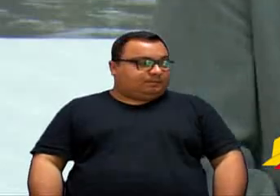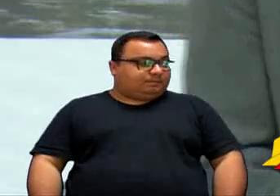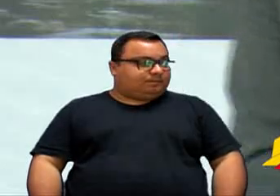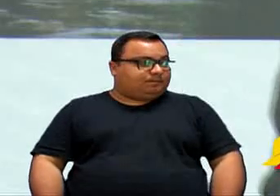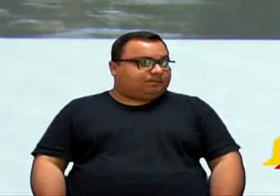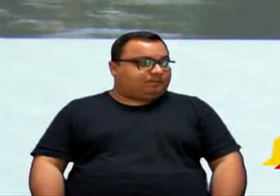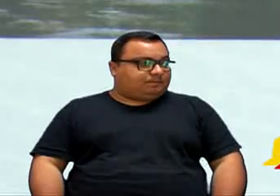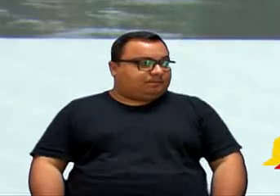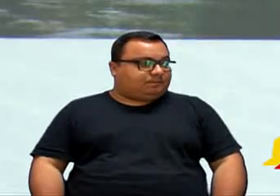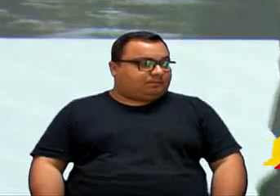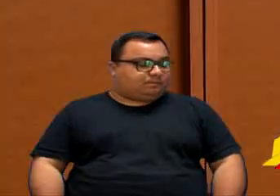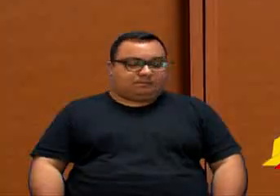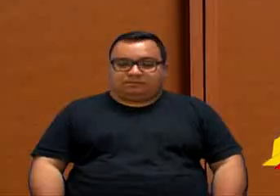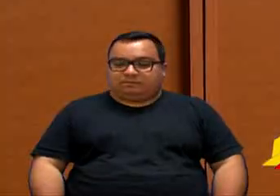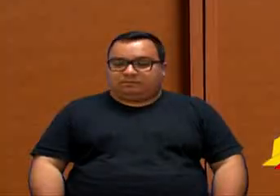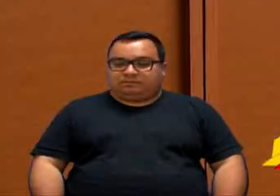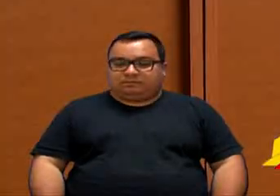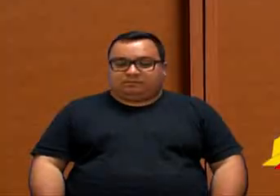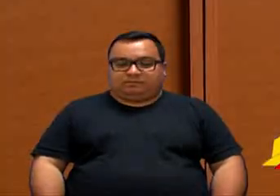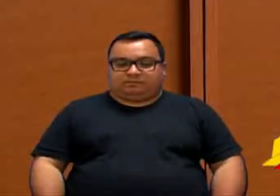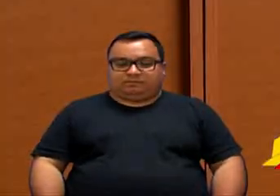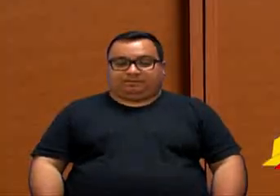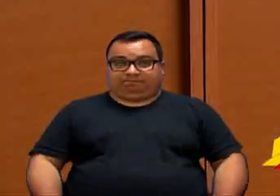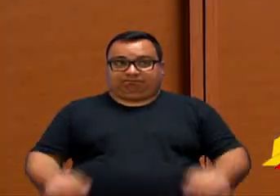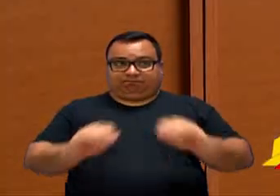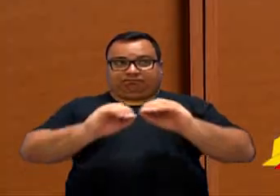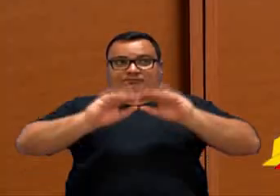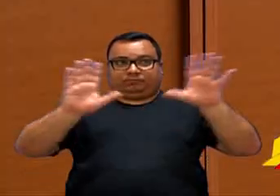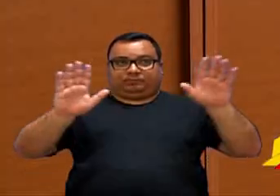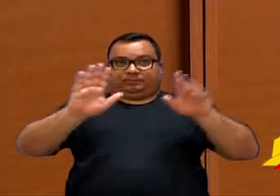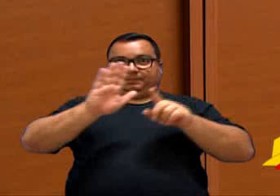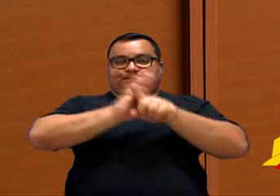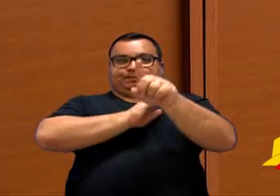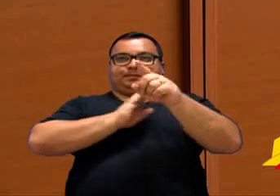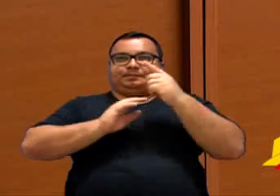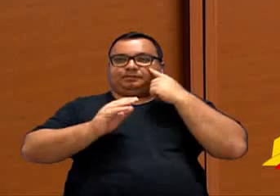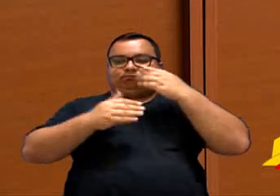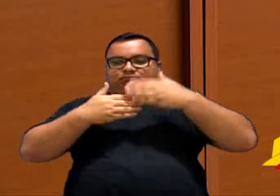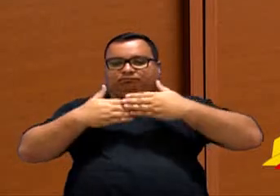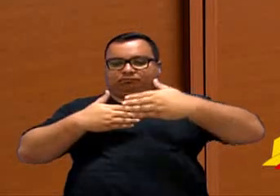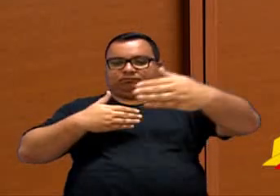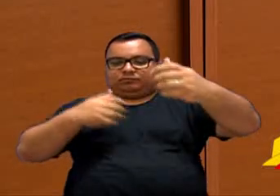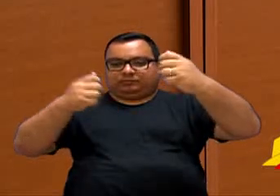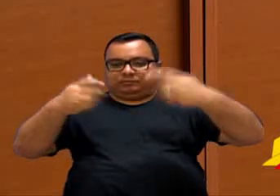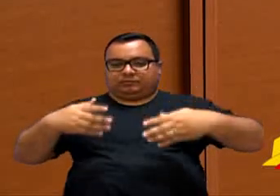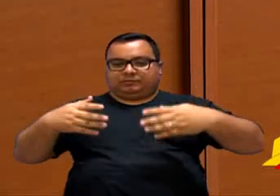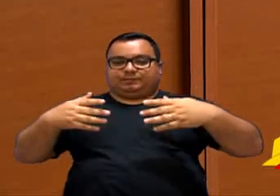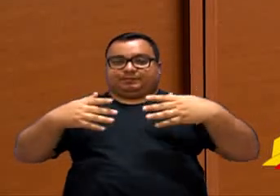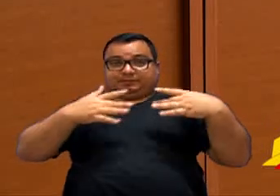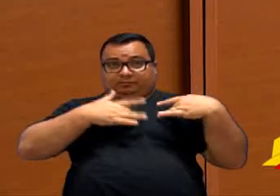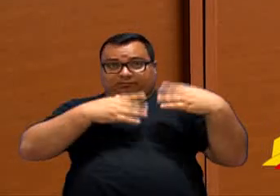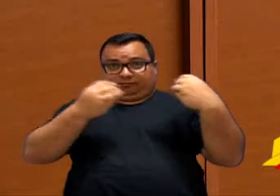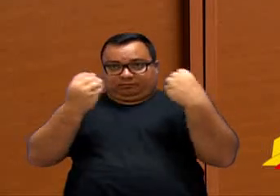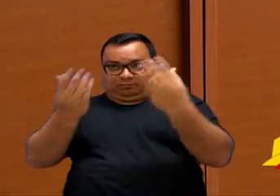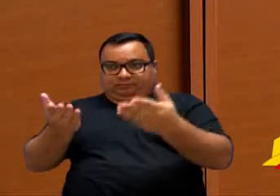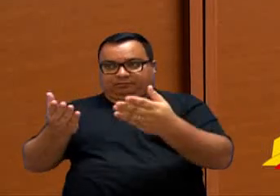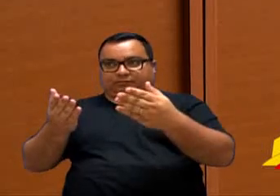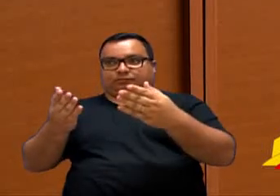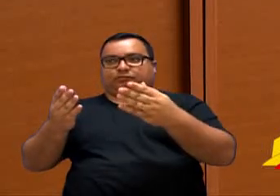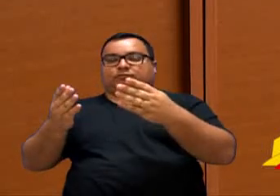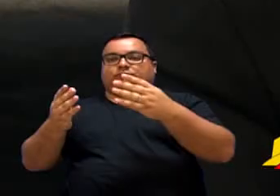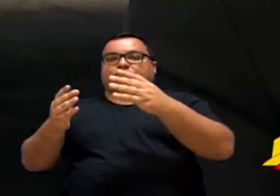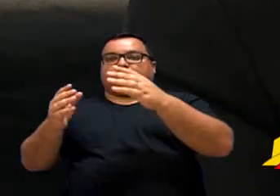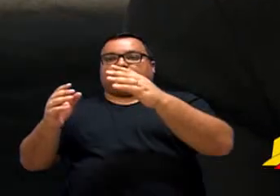Alguém viu? Ô, João, só para me entender. É. Eu estava entendendo inicialmente que estaria doando a área para a associação da feira. Não